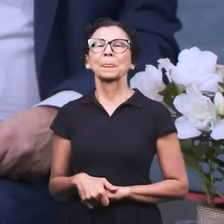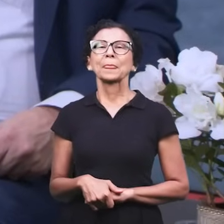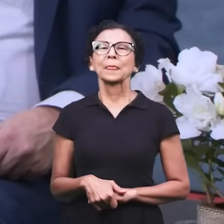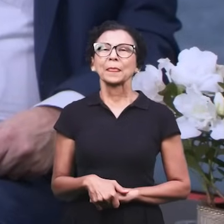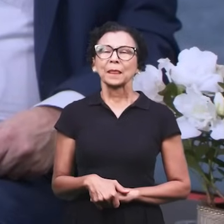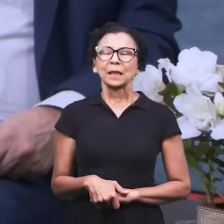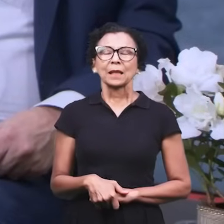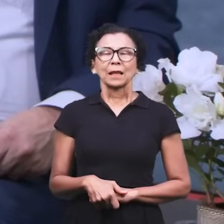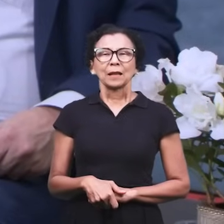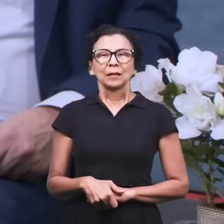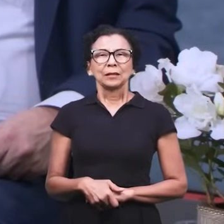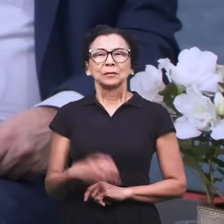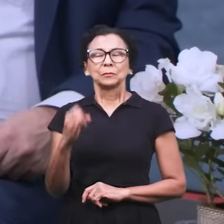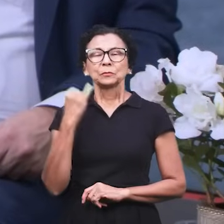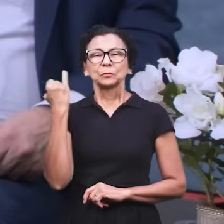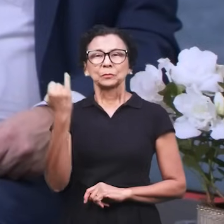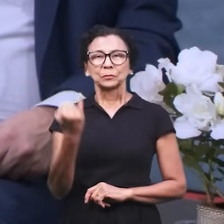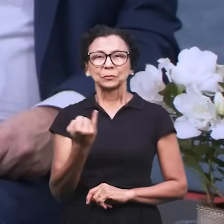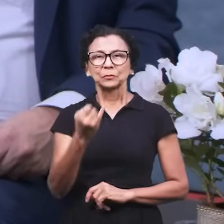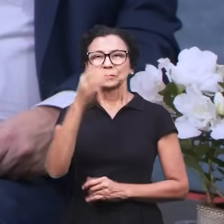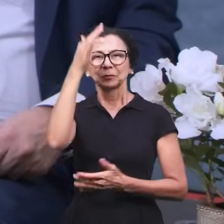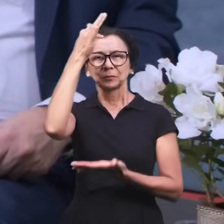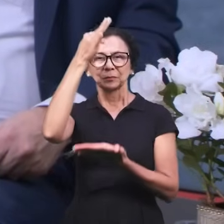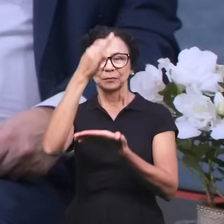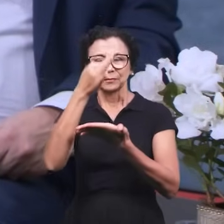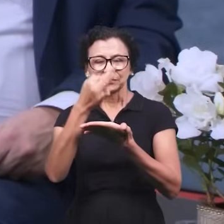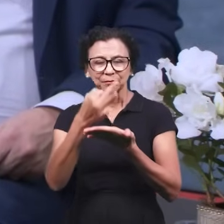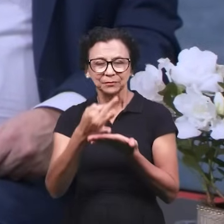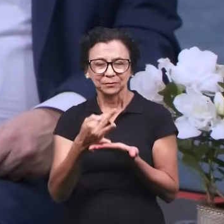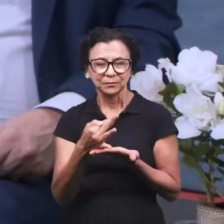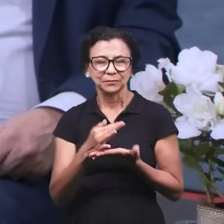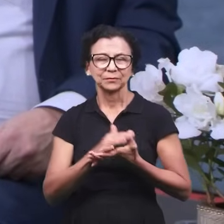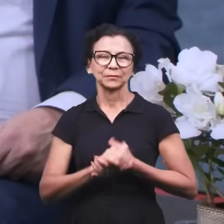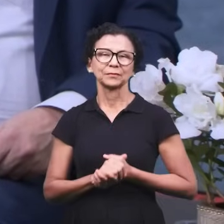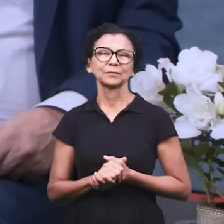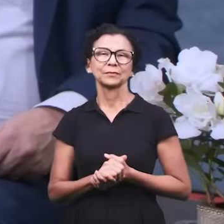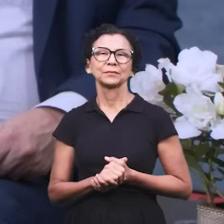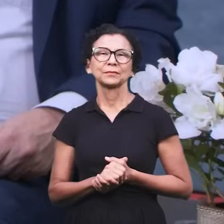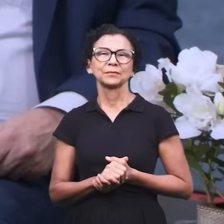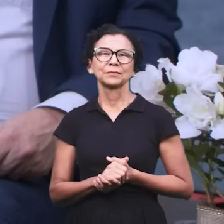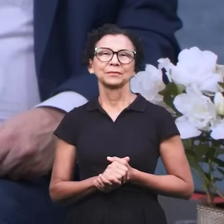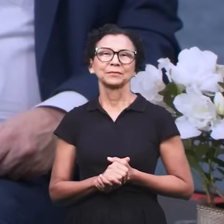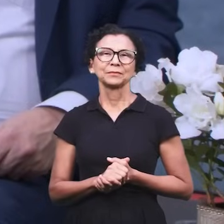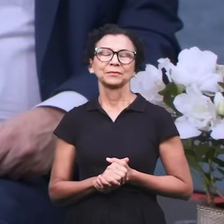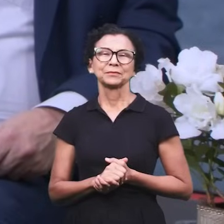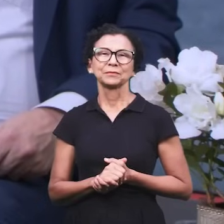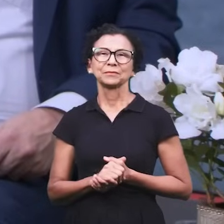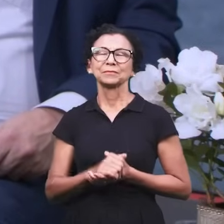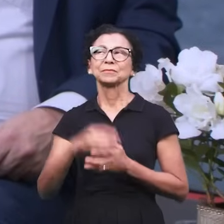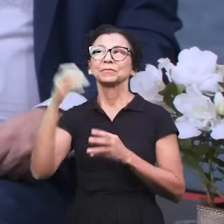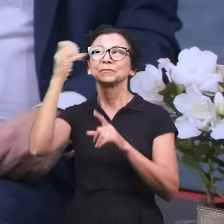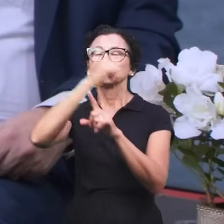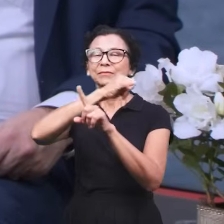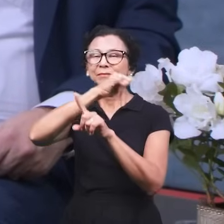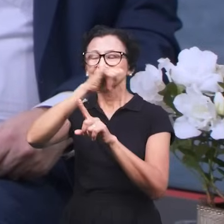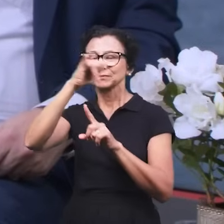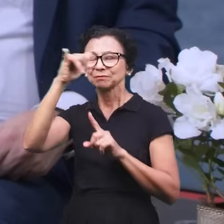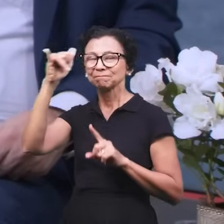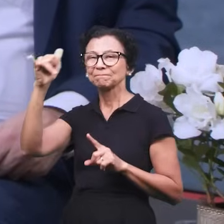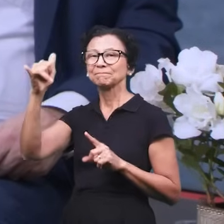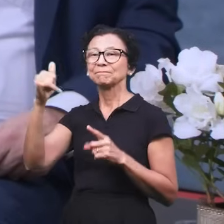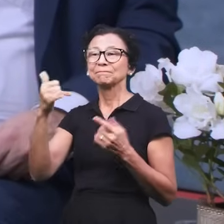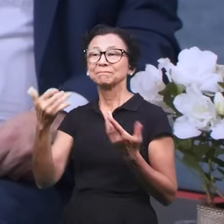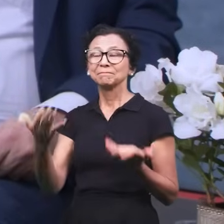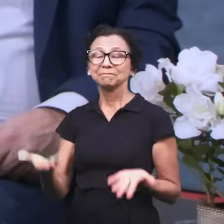fé dirigida pelo Senhor, vida profética. Fez a vontade dele. Fez a vontade. É aquela verdade bíblica. O que adianta você ganhar